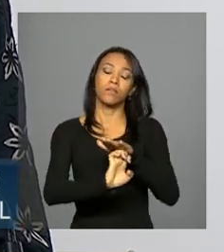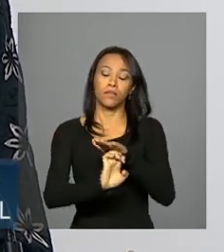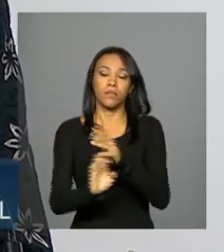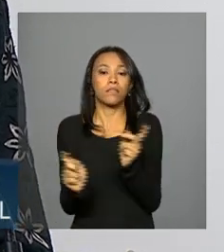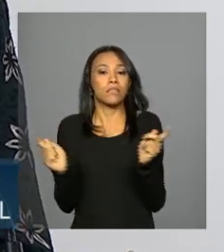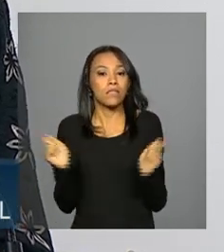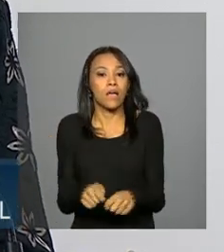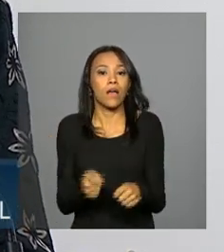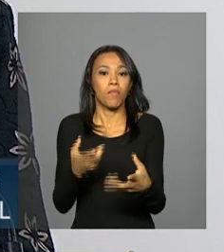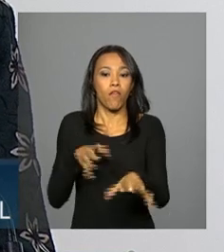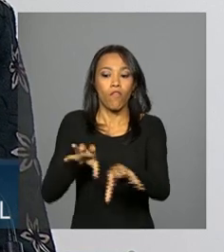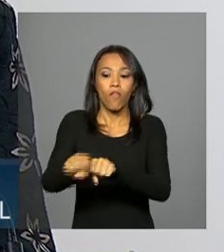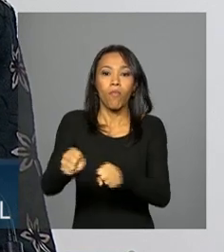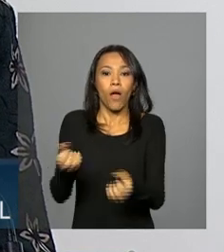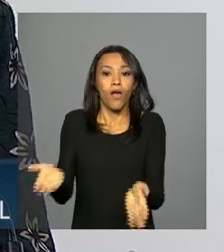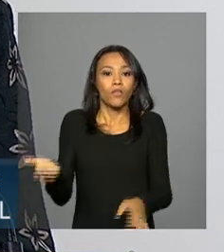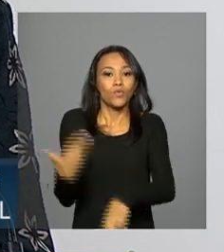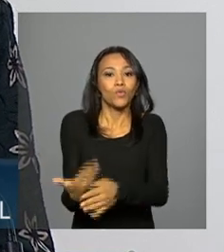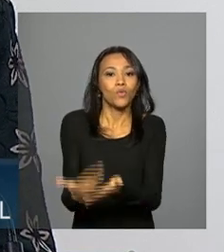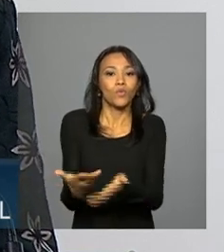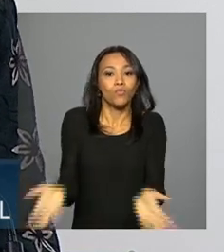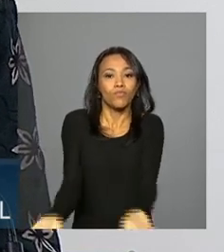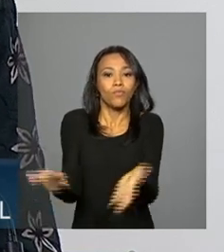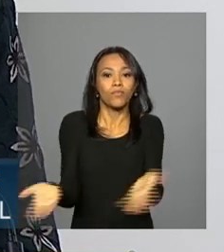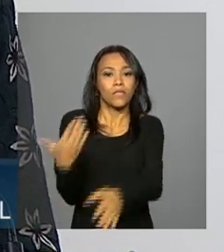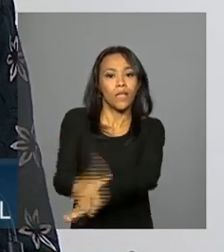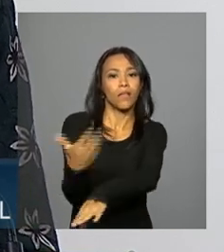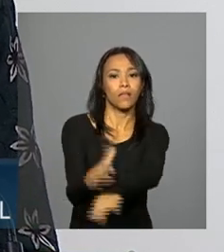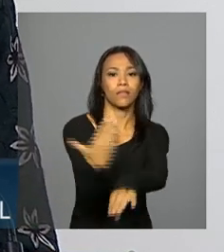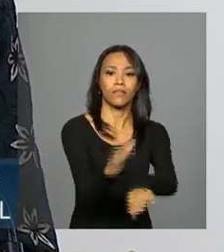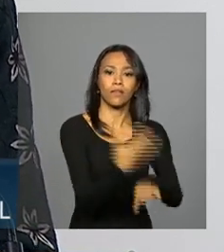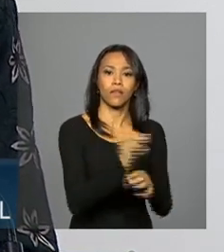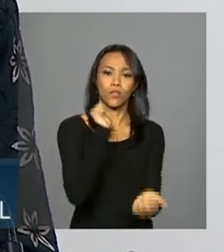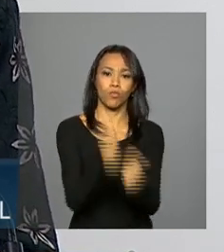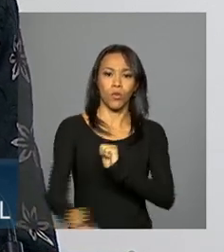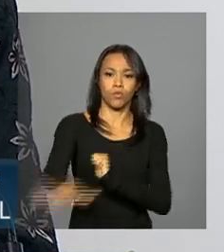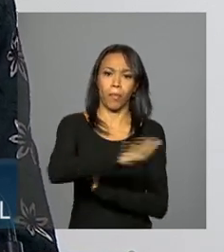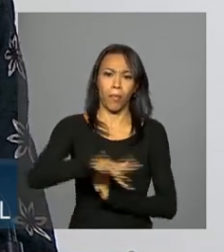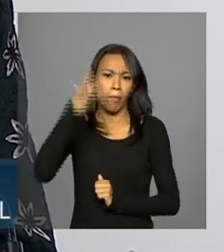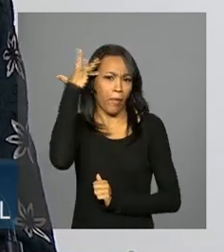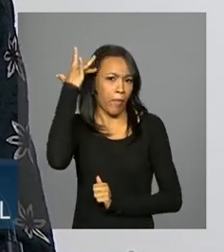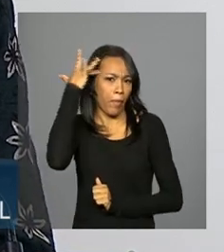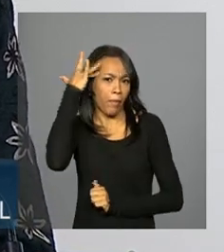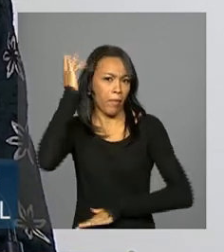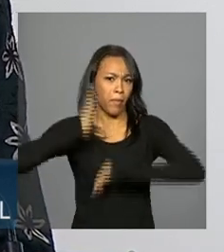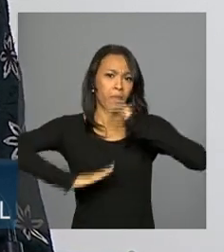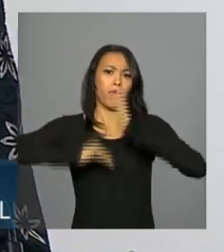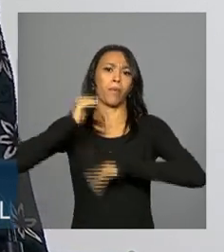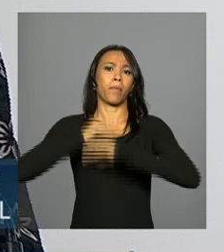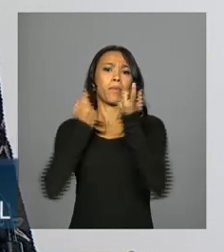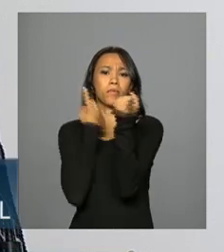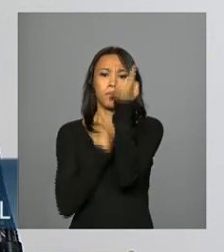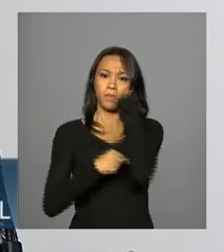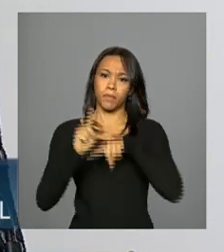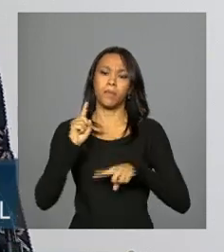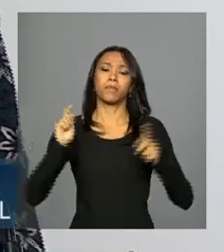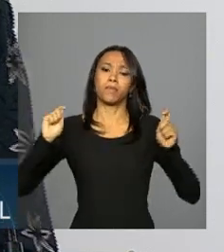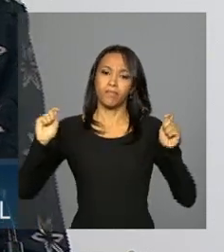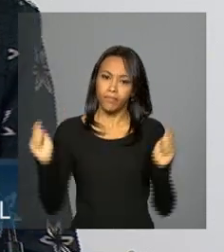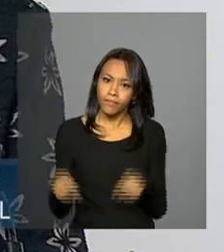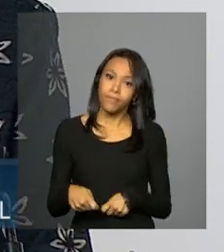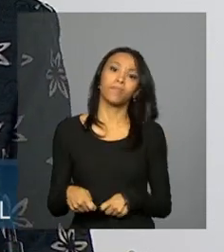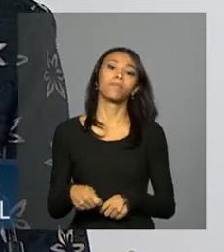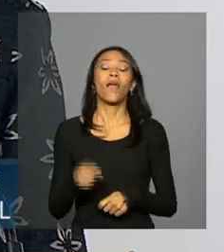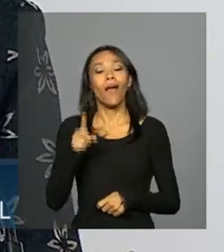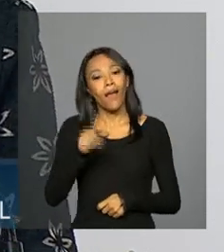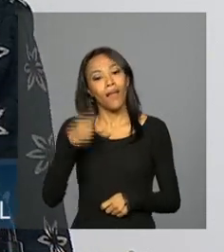nossos craques, em que as relações com os atletas sejam as mais profissionais possíveis. Prova